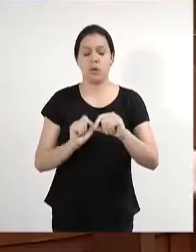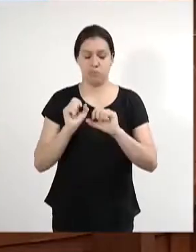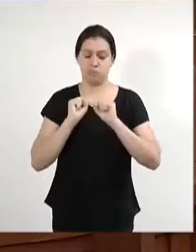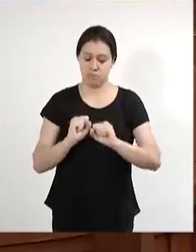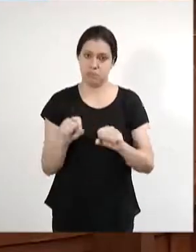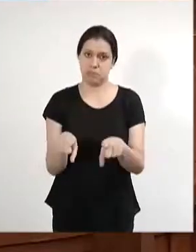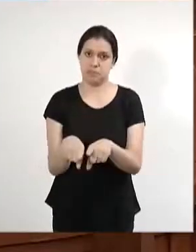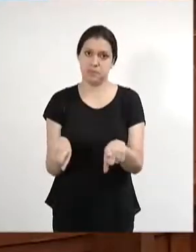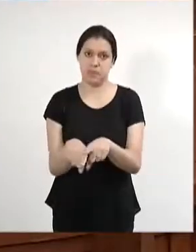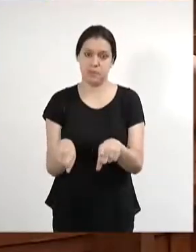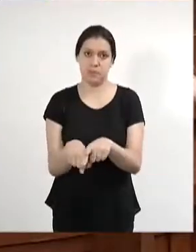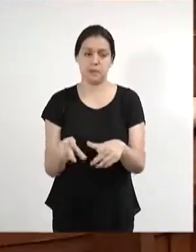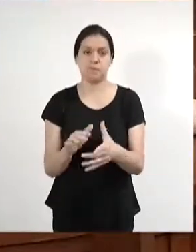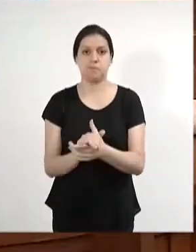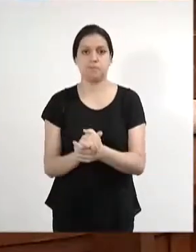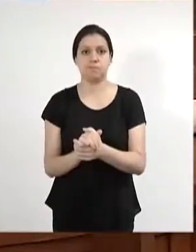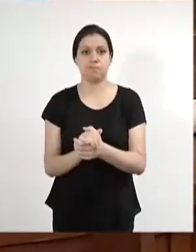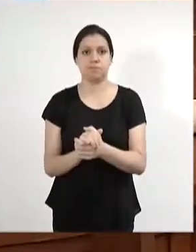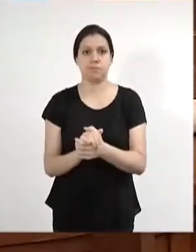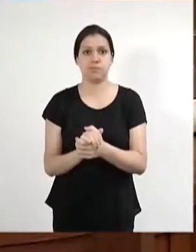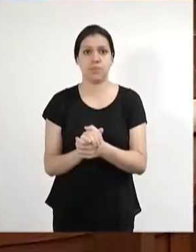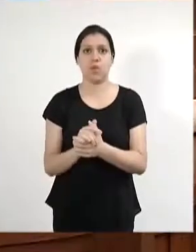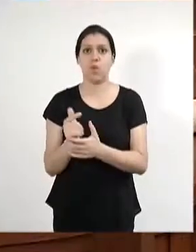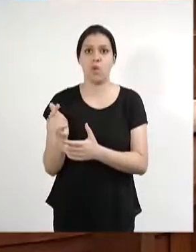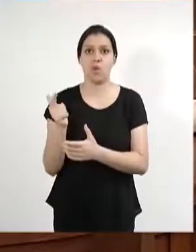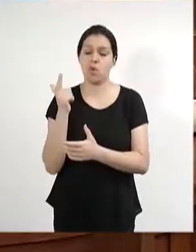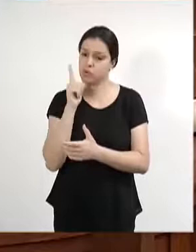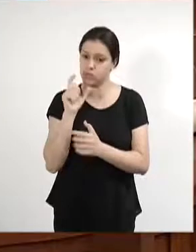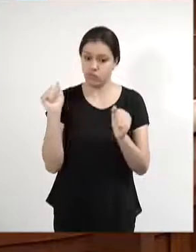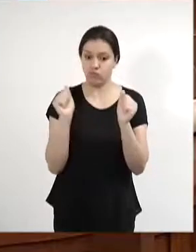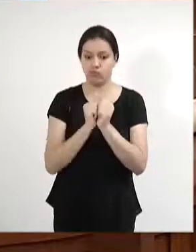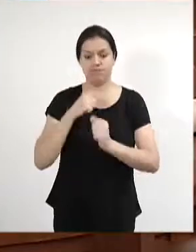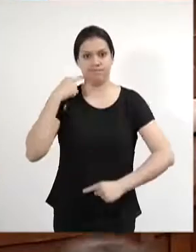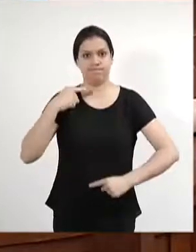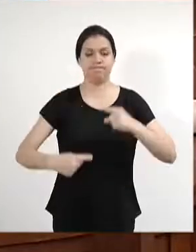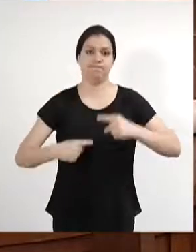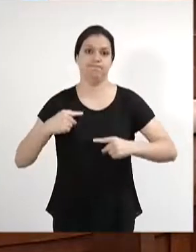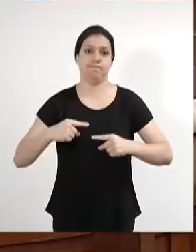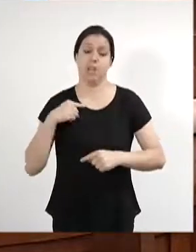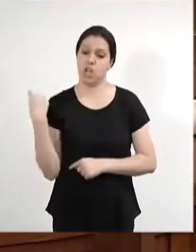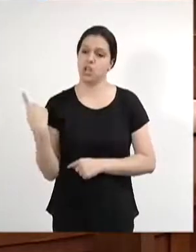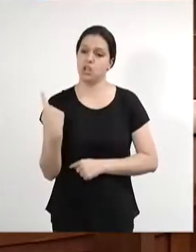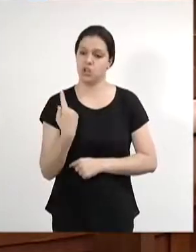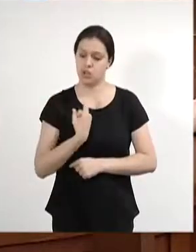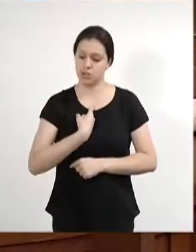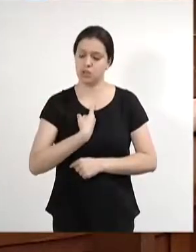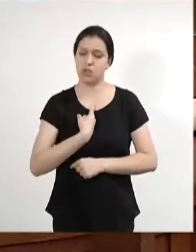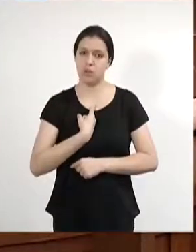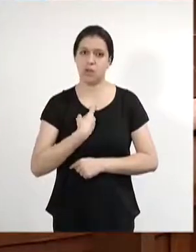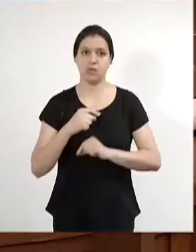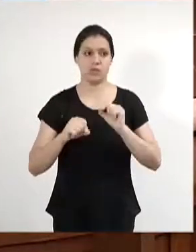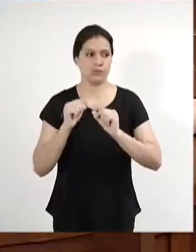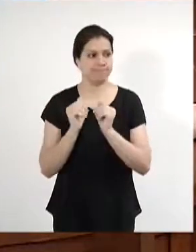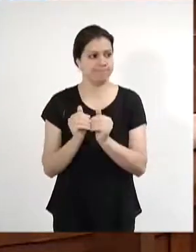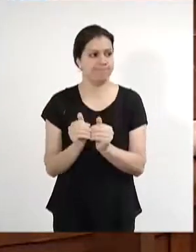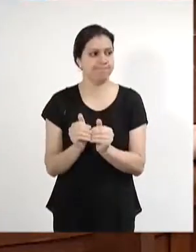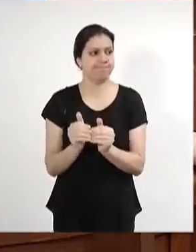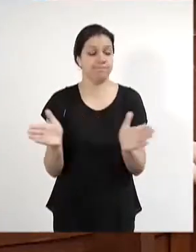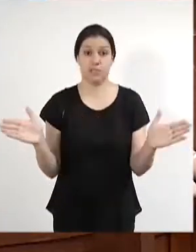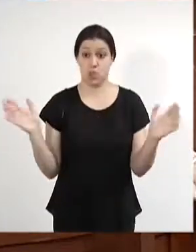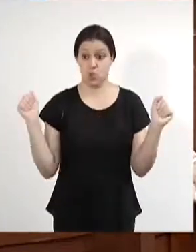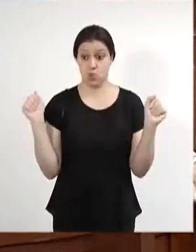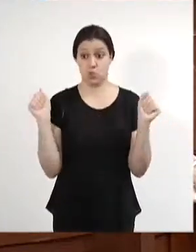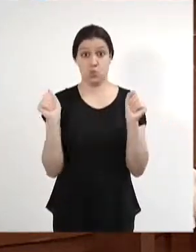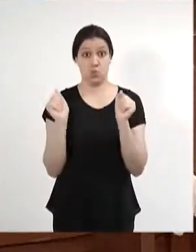também entrar dentro dessa discussão e fazermos um grande lançamento